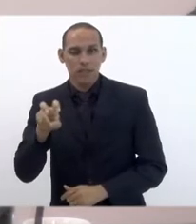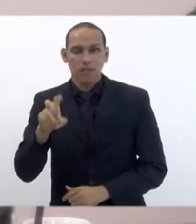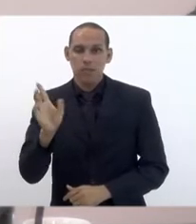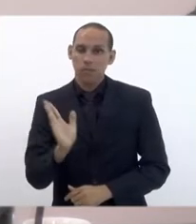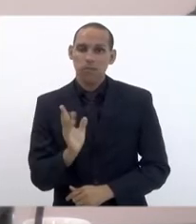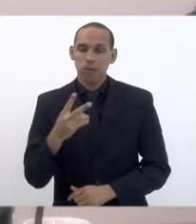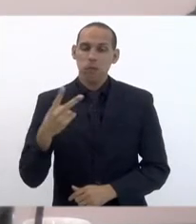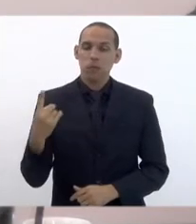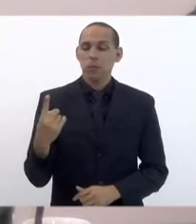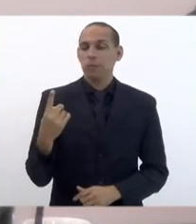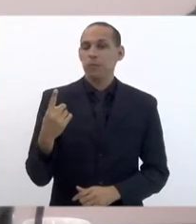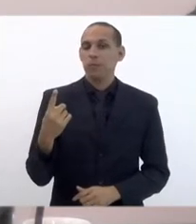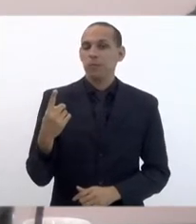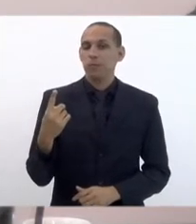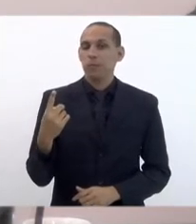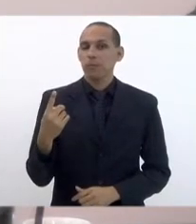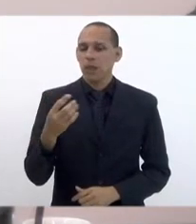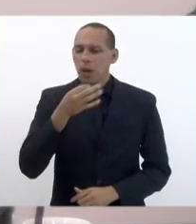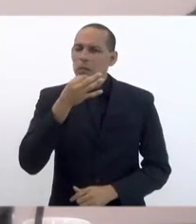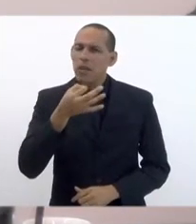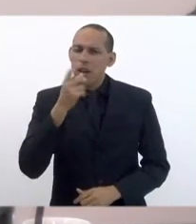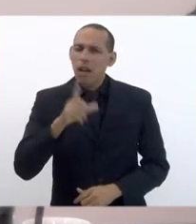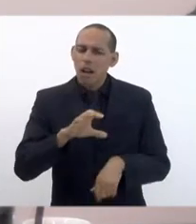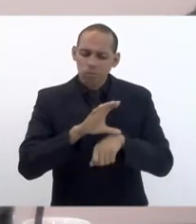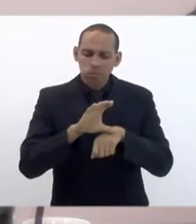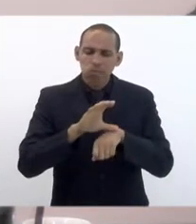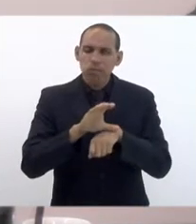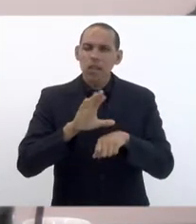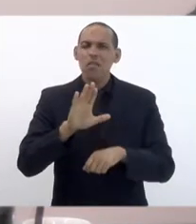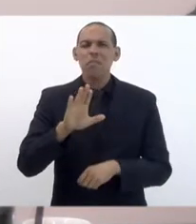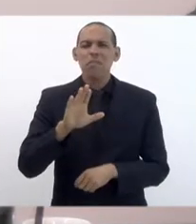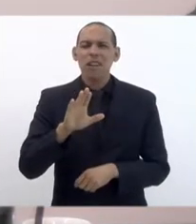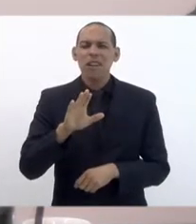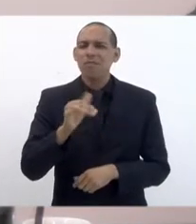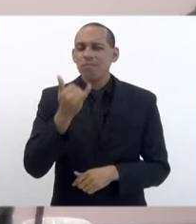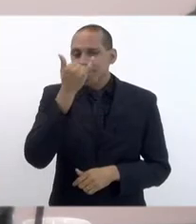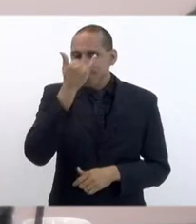5255/2021, o parecer estava para constitucionalidade, mas foi um equívoco,